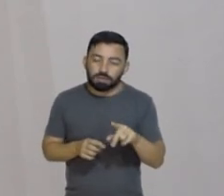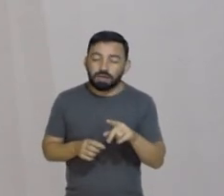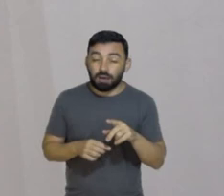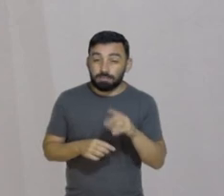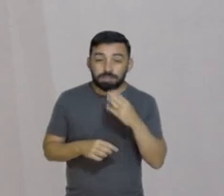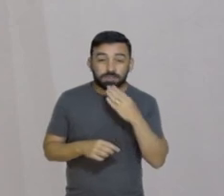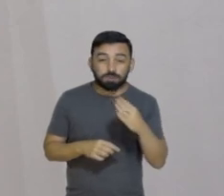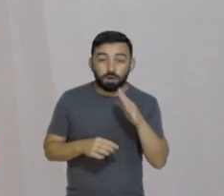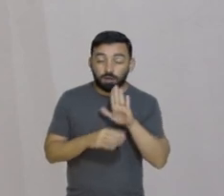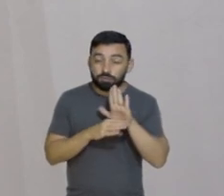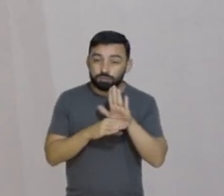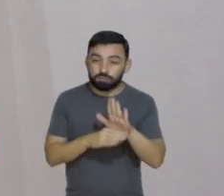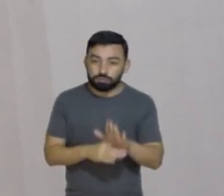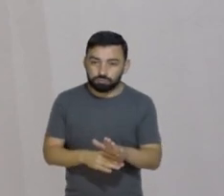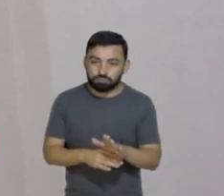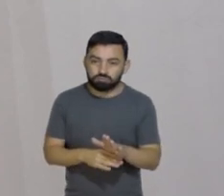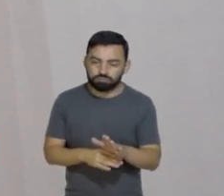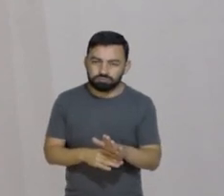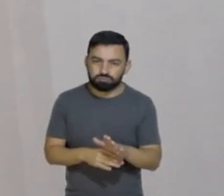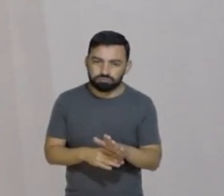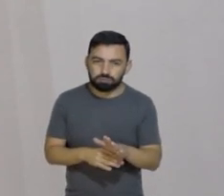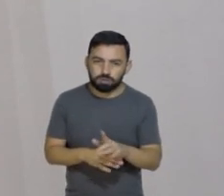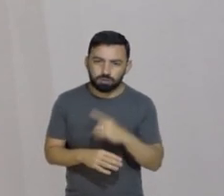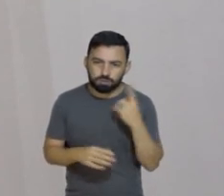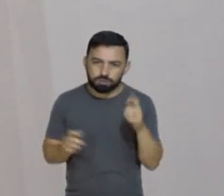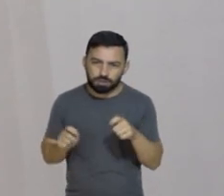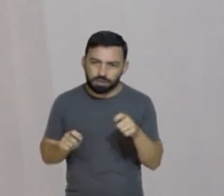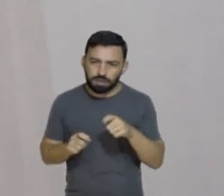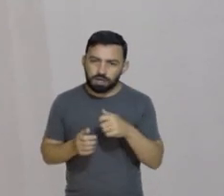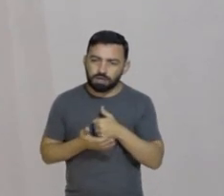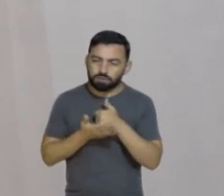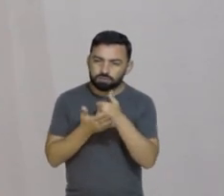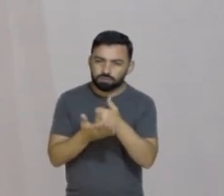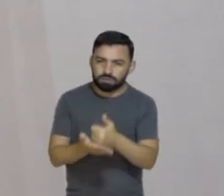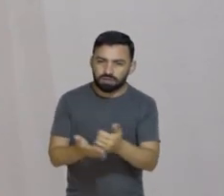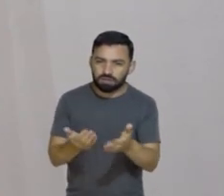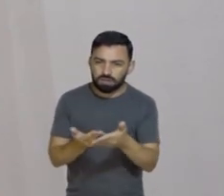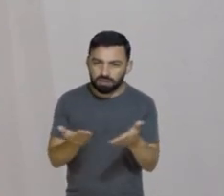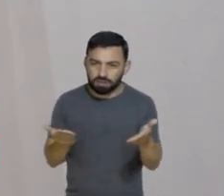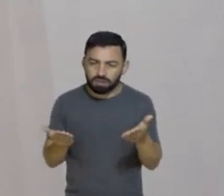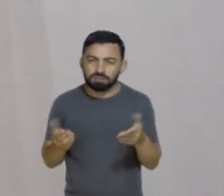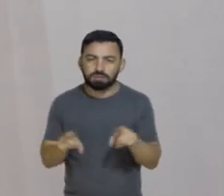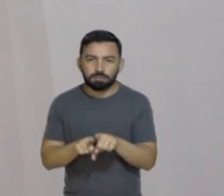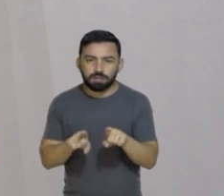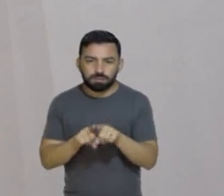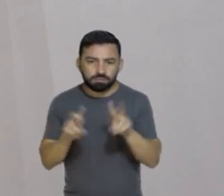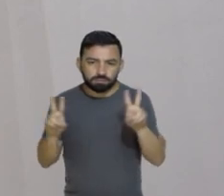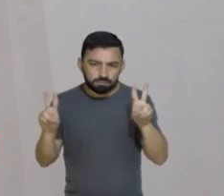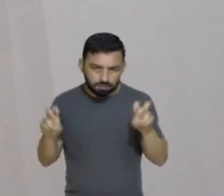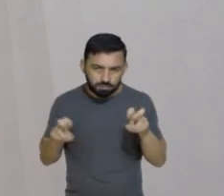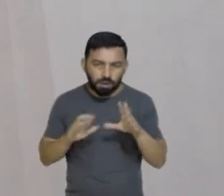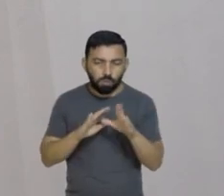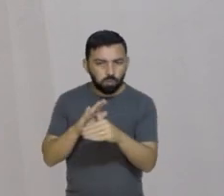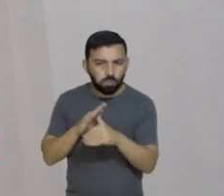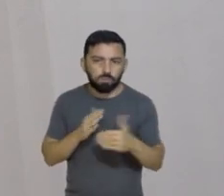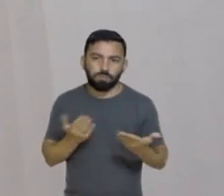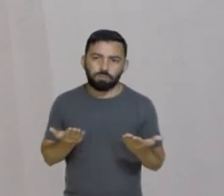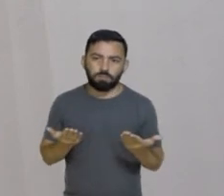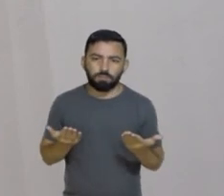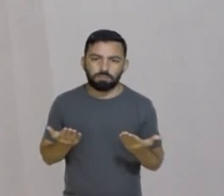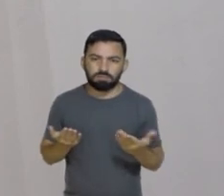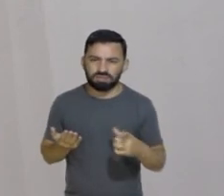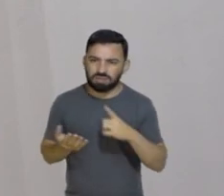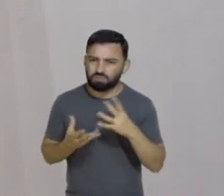ajuda para que a gente possa ajudar Bom Jardim da Serra no que tange também aos assaltos. Então está tendo assalto, está